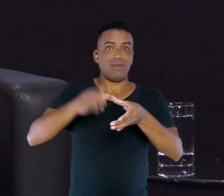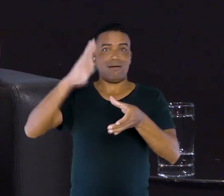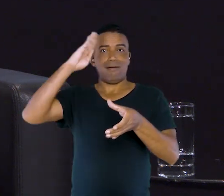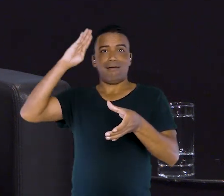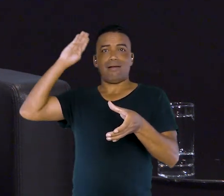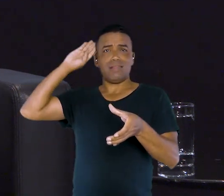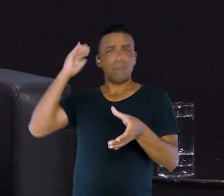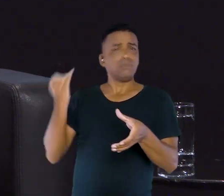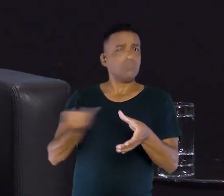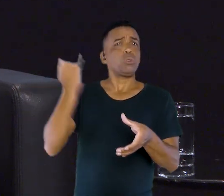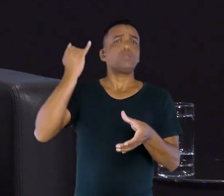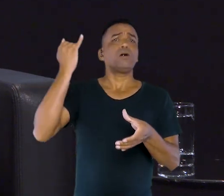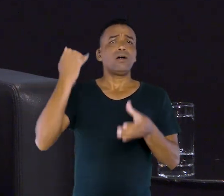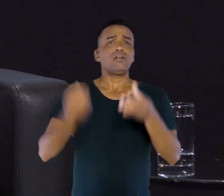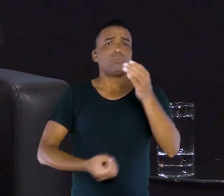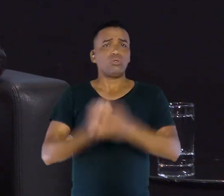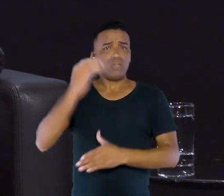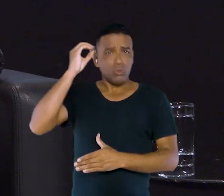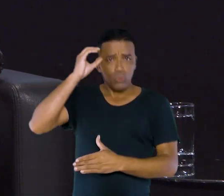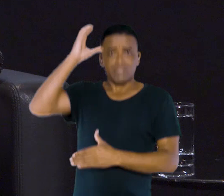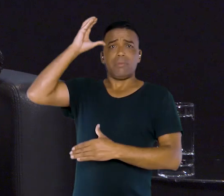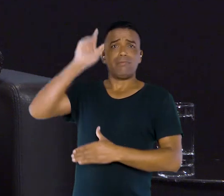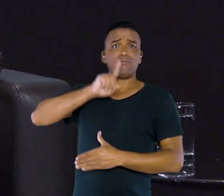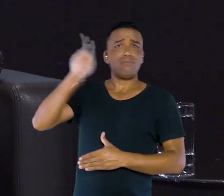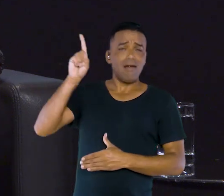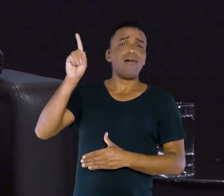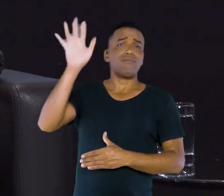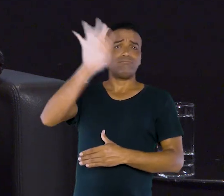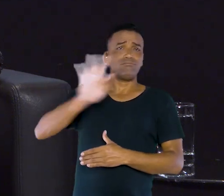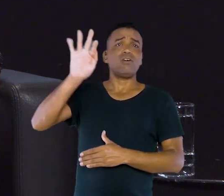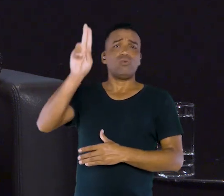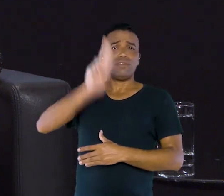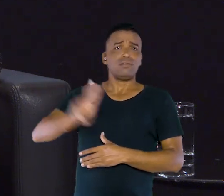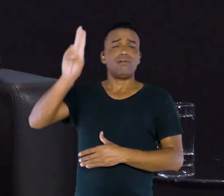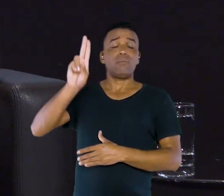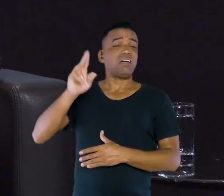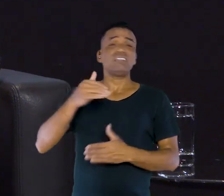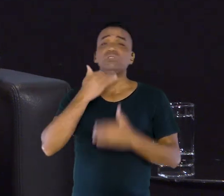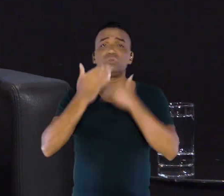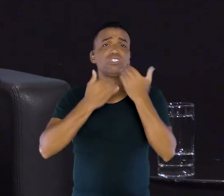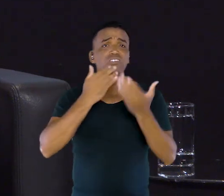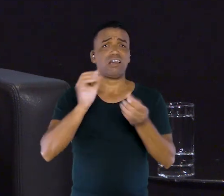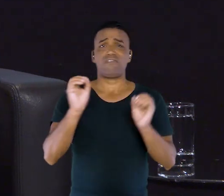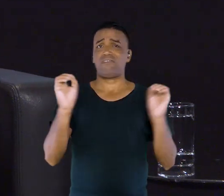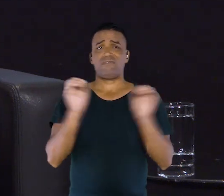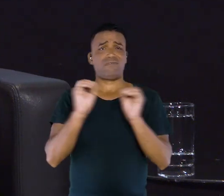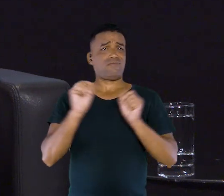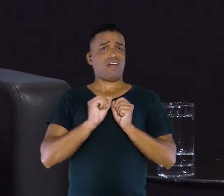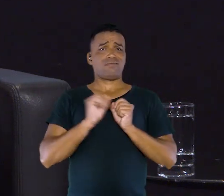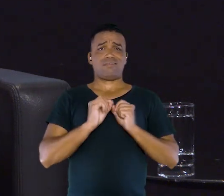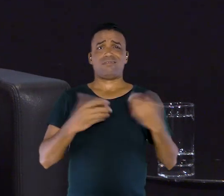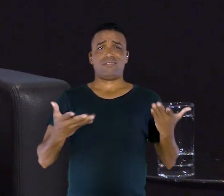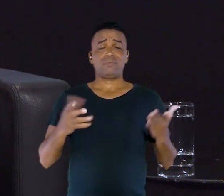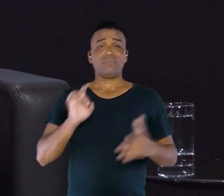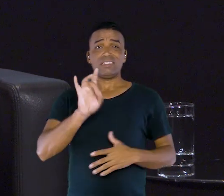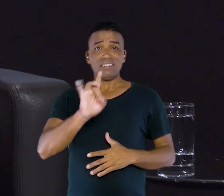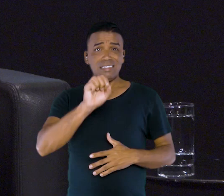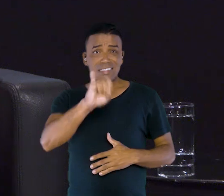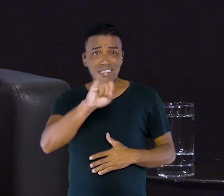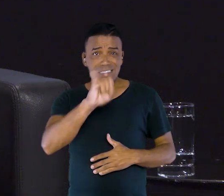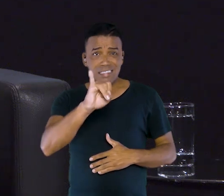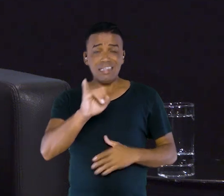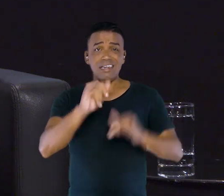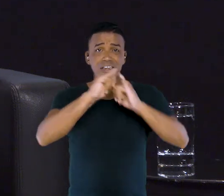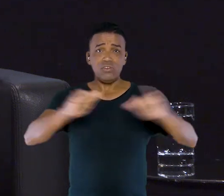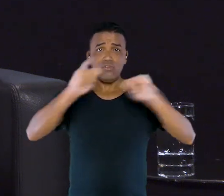é muito importante, faz parte do processo de produção de conhecimento na academia, mas eu comecei a perceber que não adiantava nada fazer aquilo se esse tipo